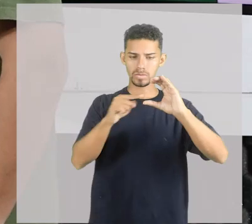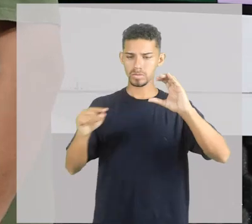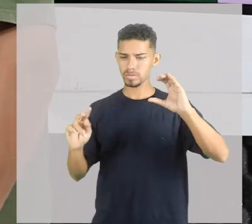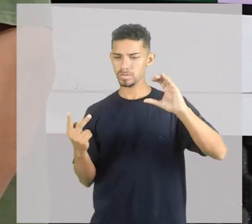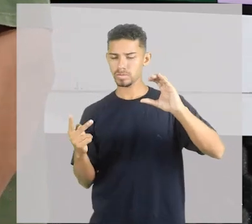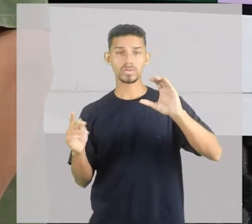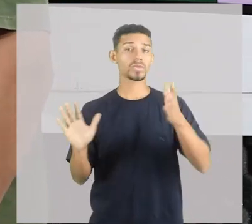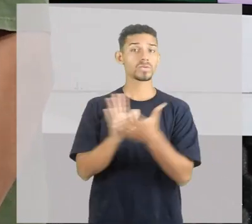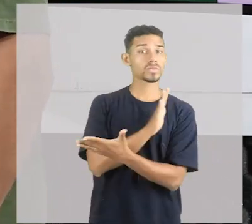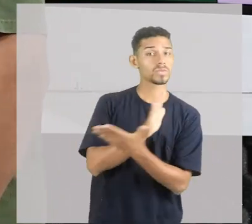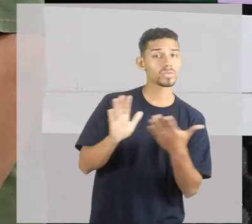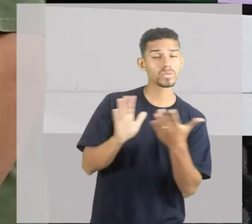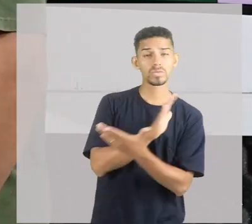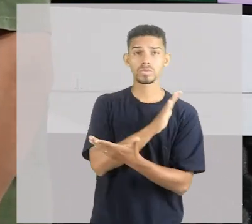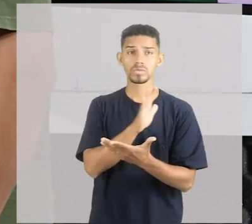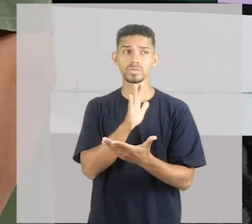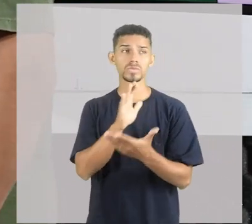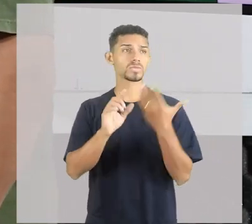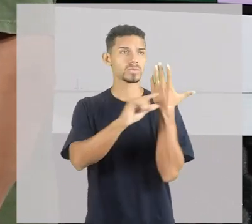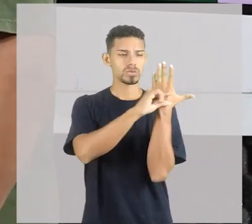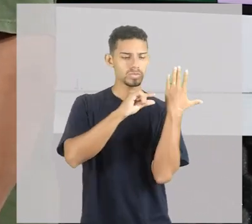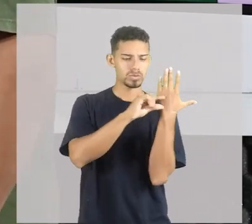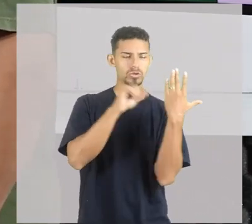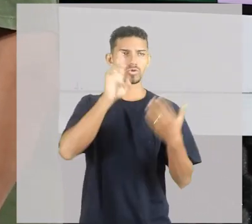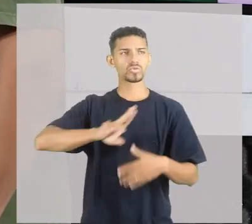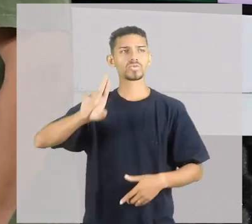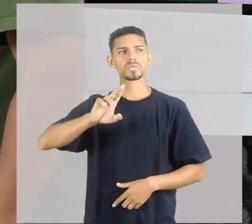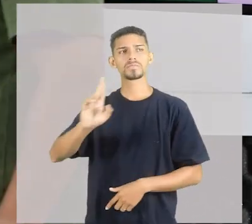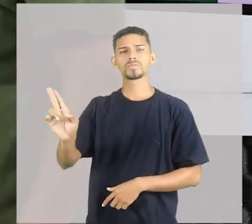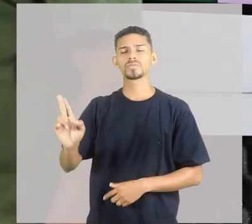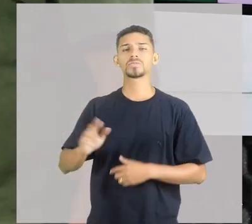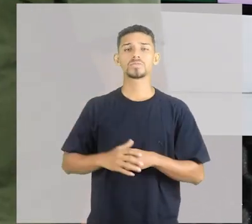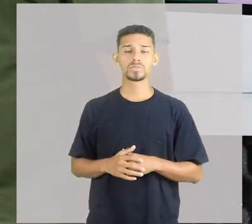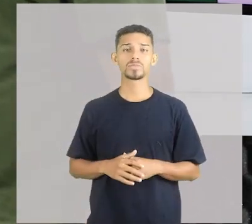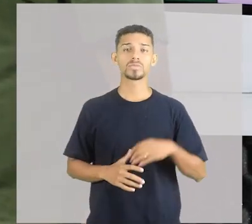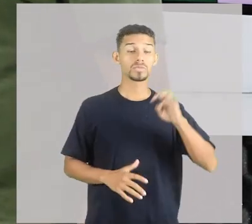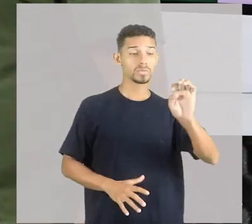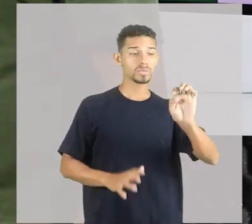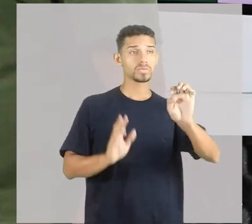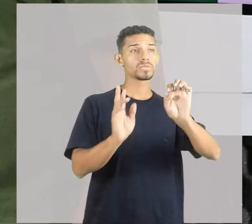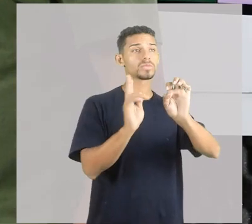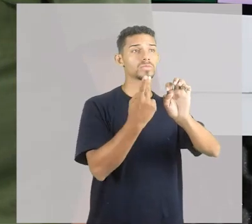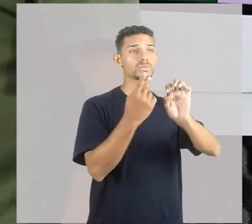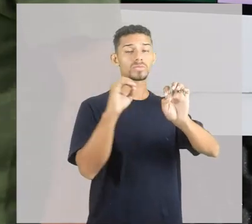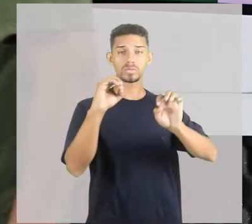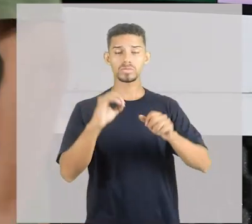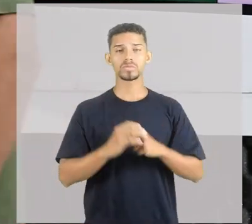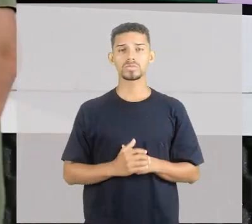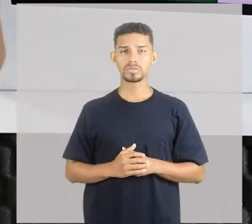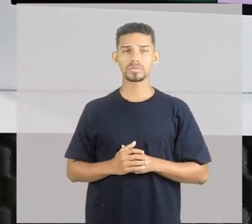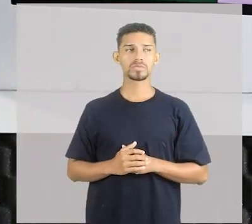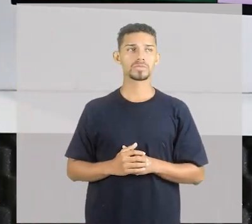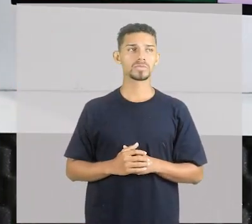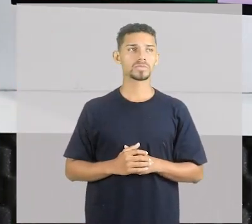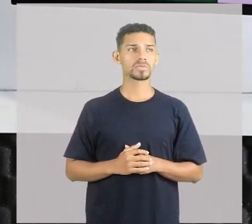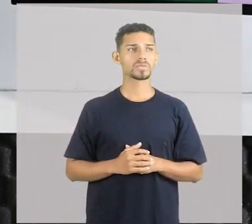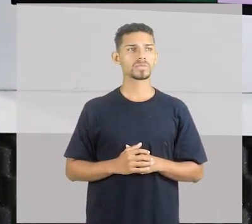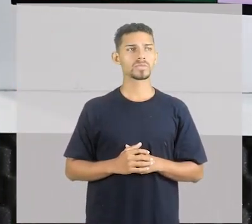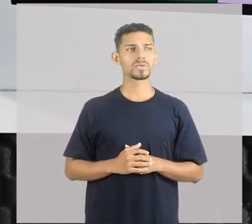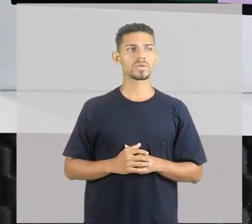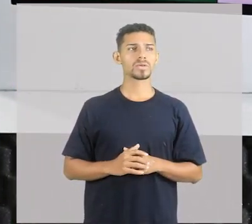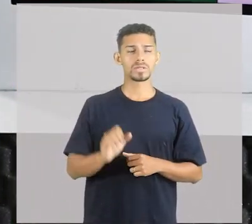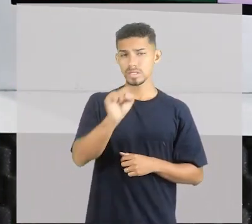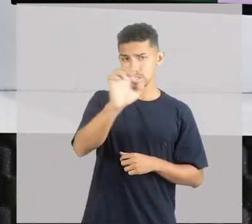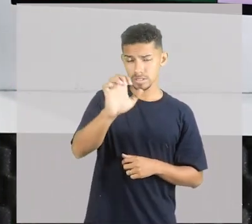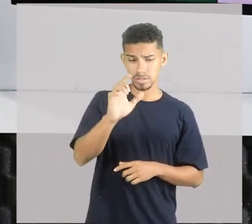Alguns autores usam também assim. É a mesma coisa. Então, quando você estiver